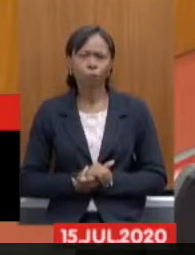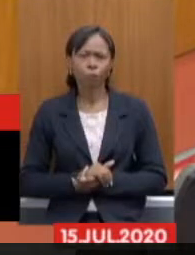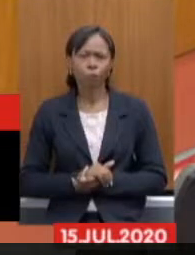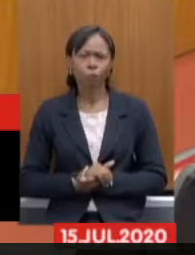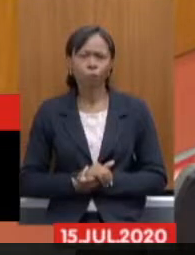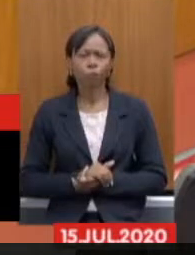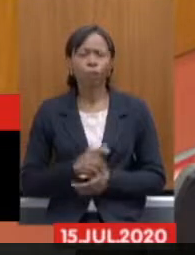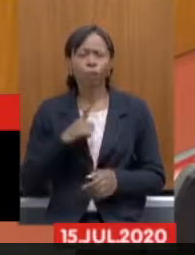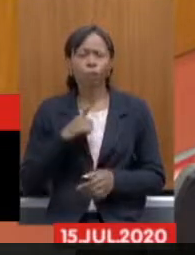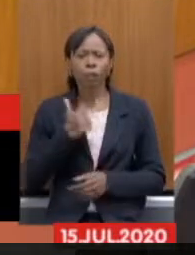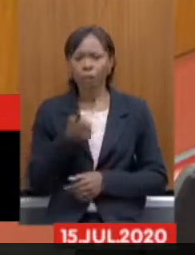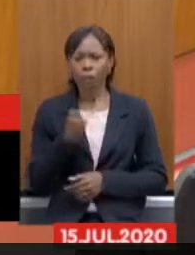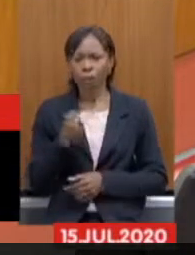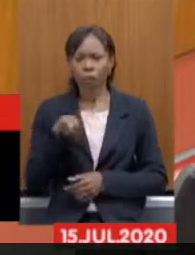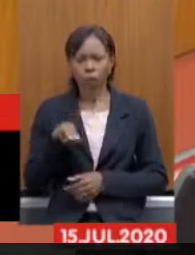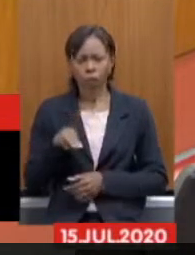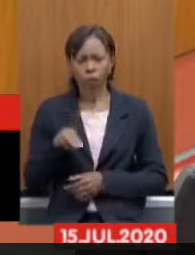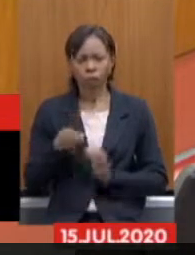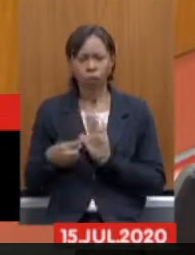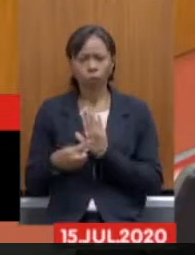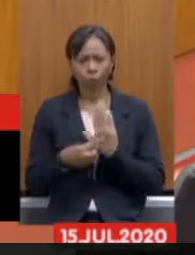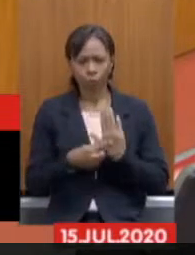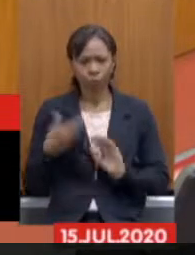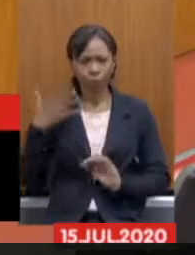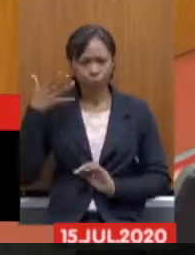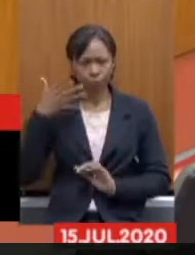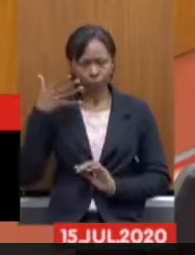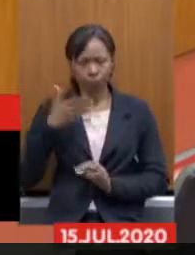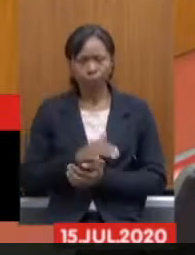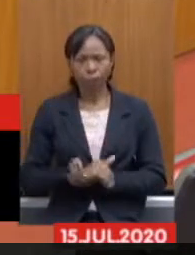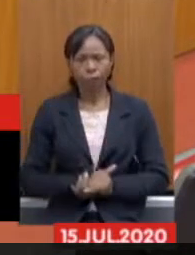também disporá de 15 minutos para sua exposição